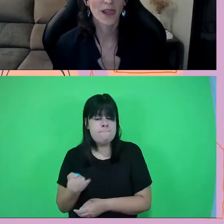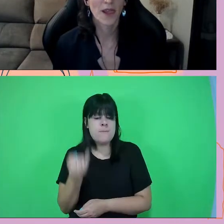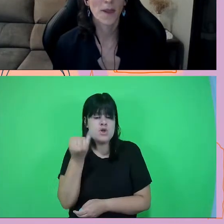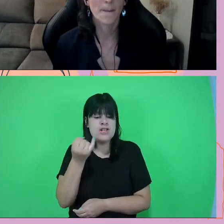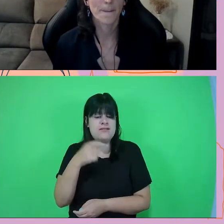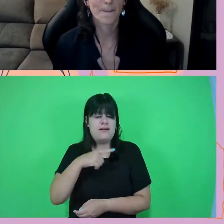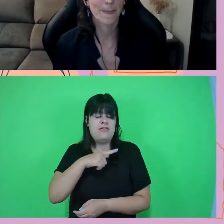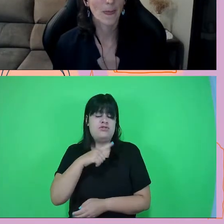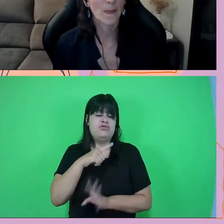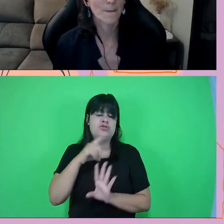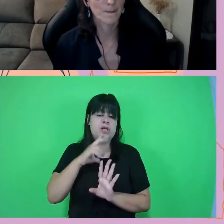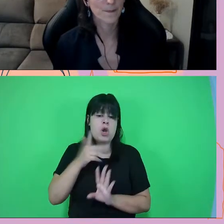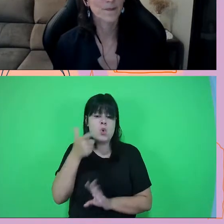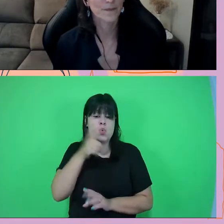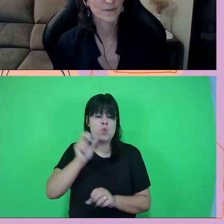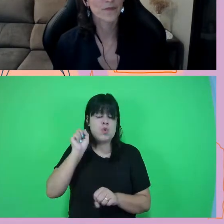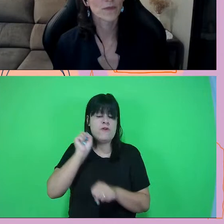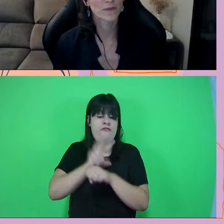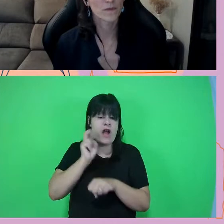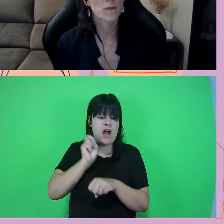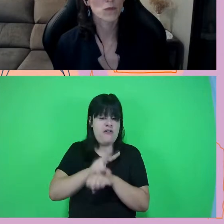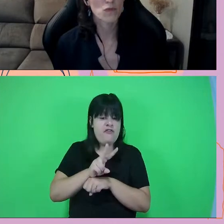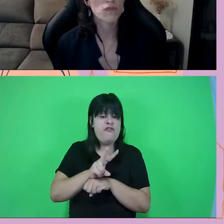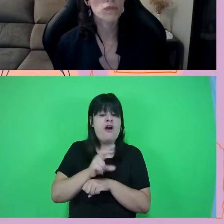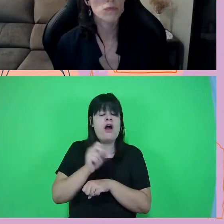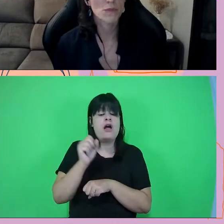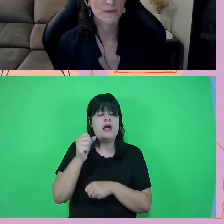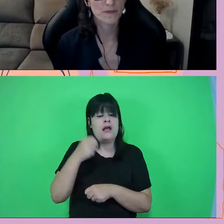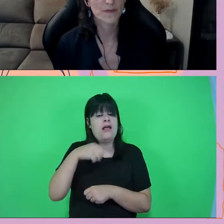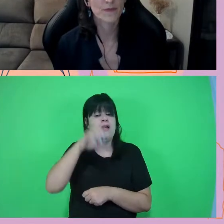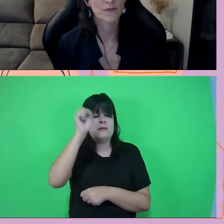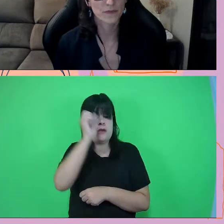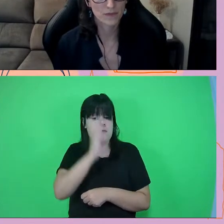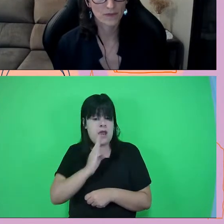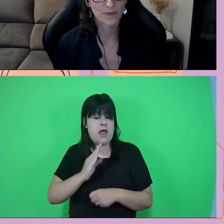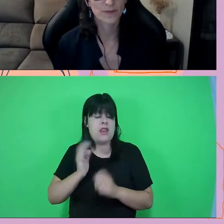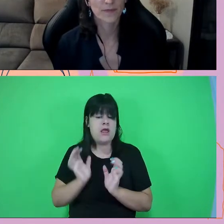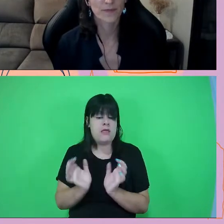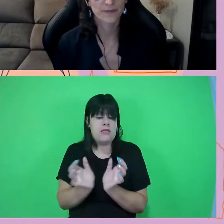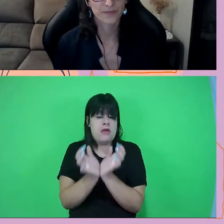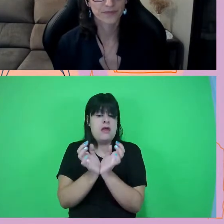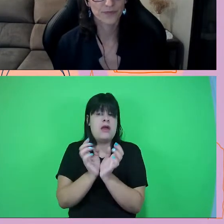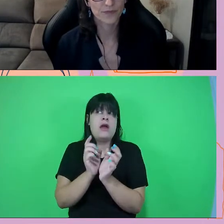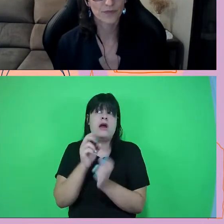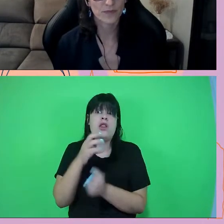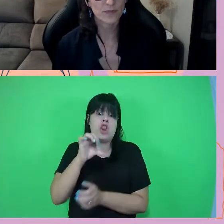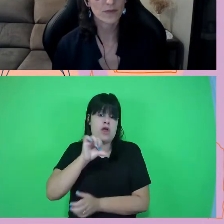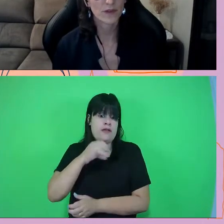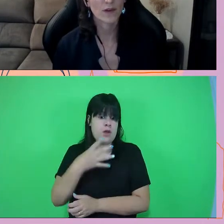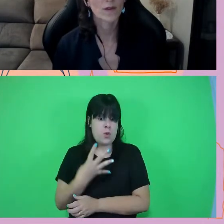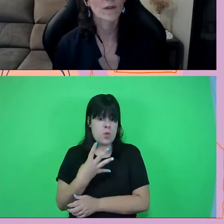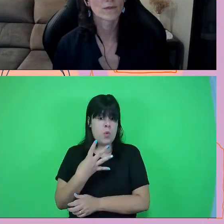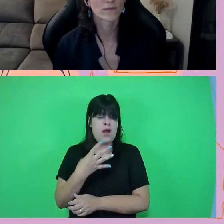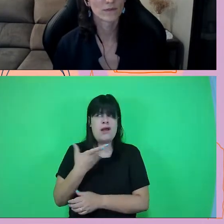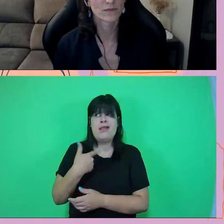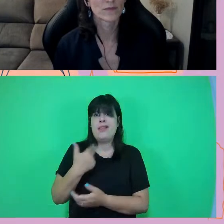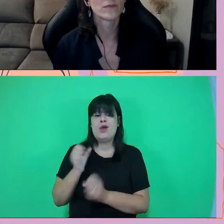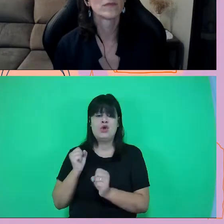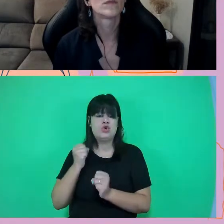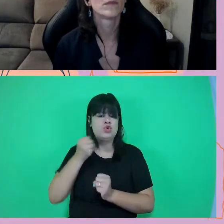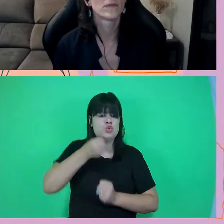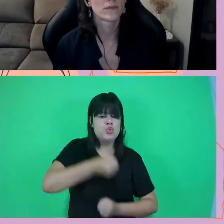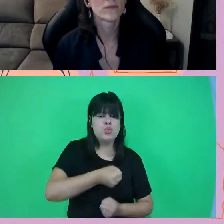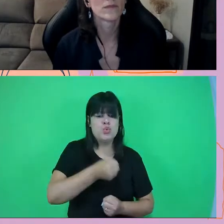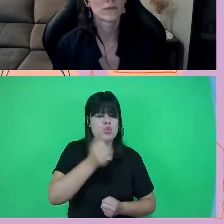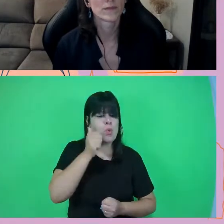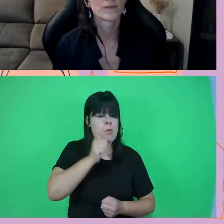conquistar uma vaga para a seleção, em 94, né? E eu conhecia pouco sobre o judô feminino,